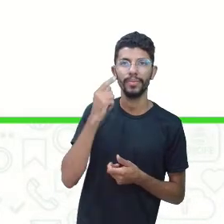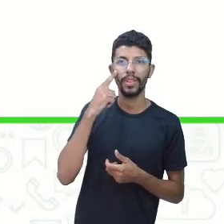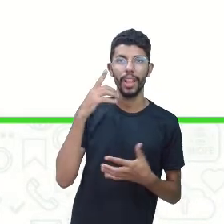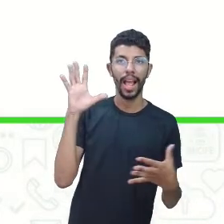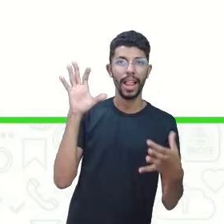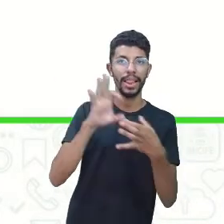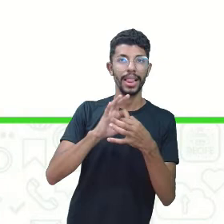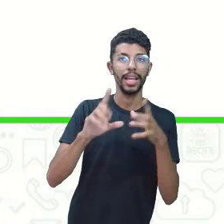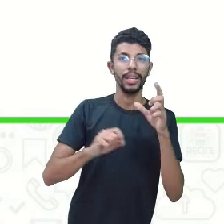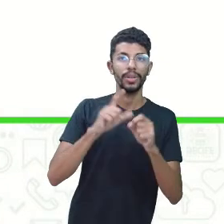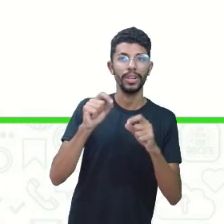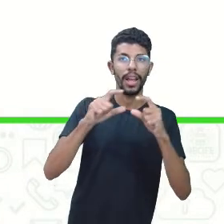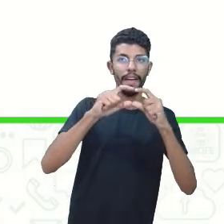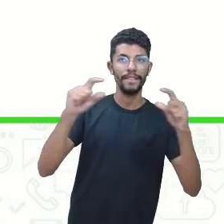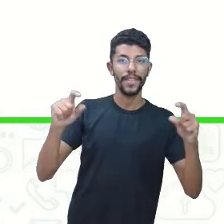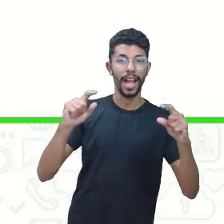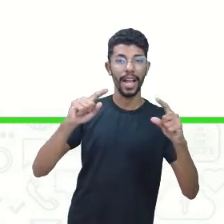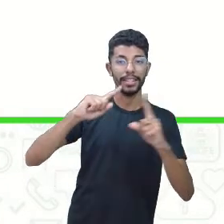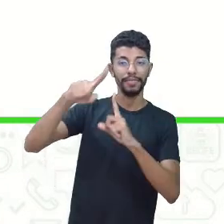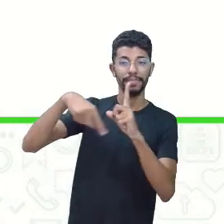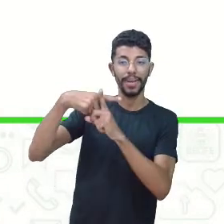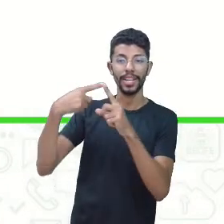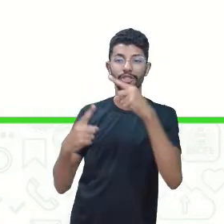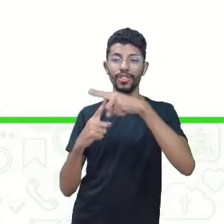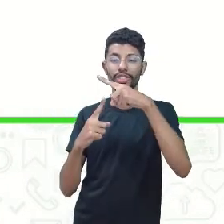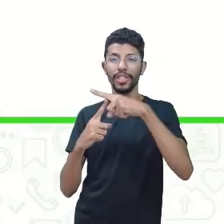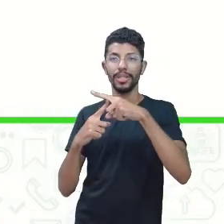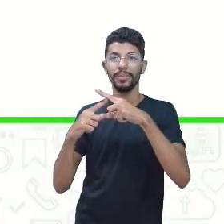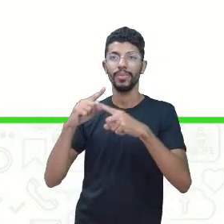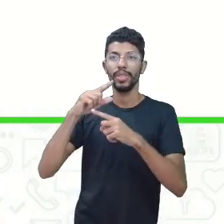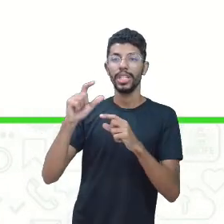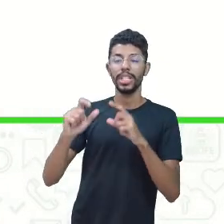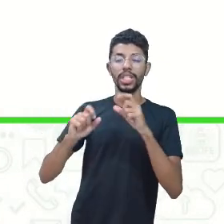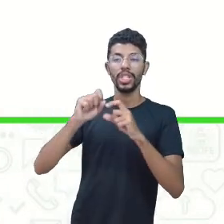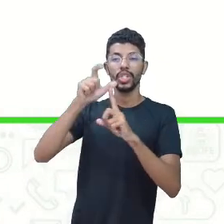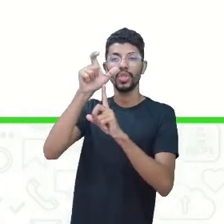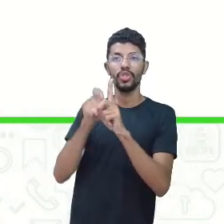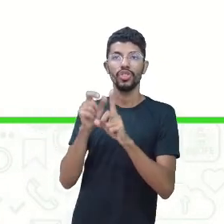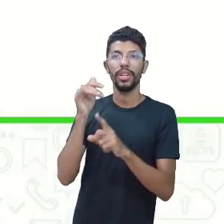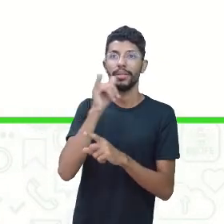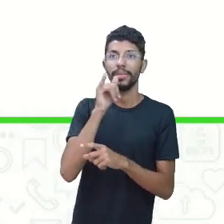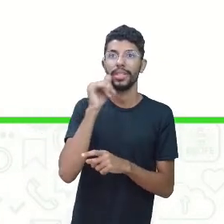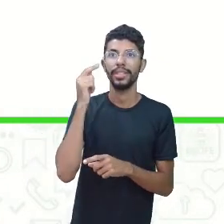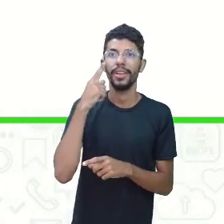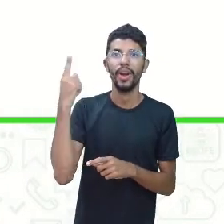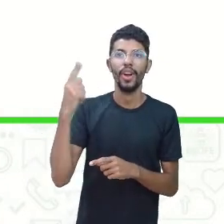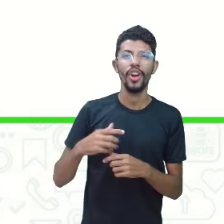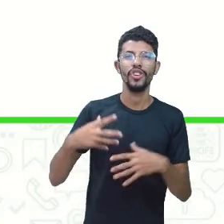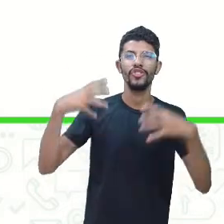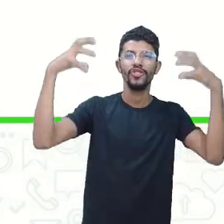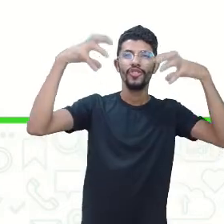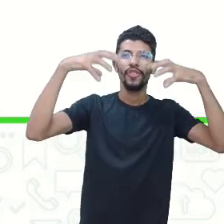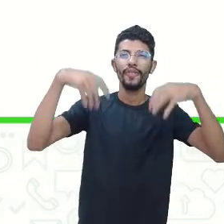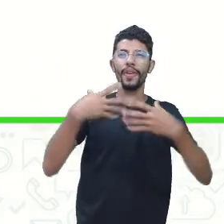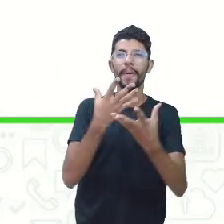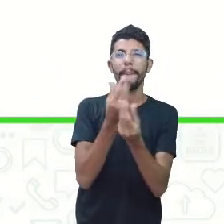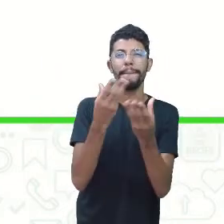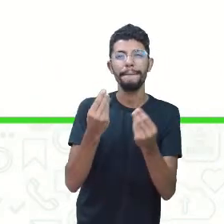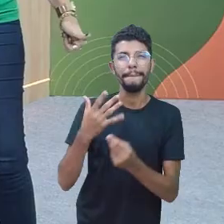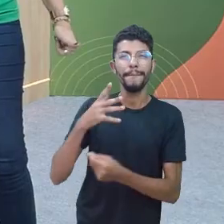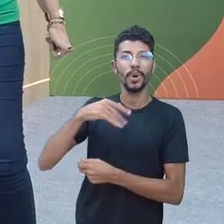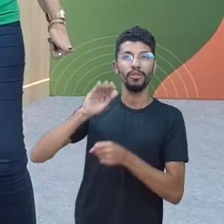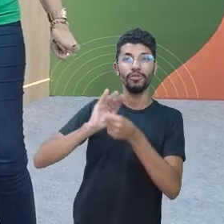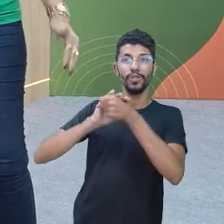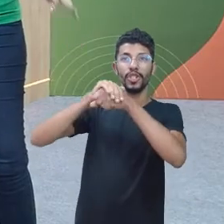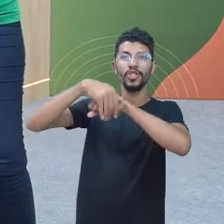Relacione as orações com os tipos de sujeito. Choveu muito à noite. Eita, acabei de falar, não